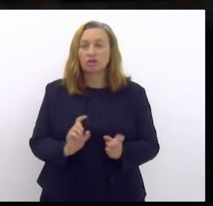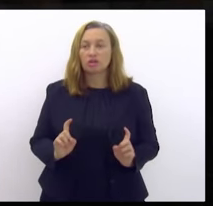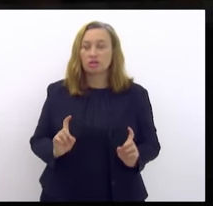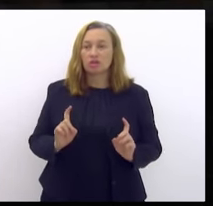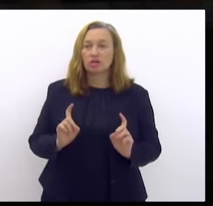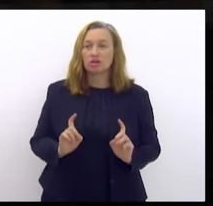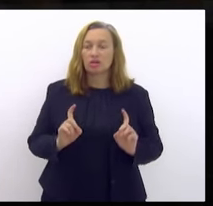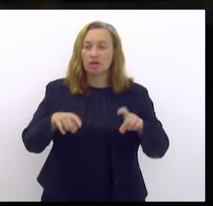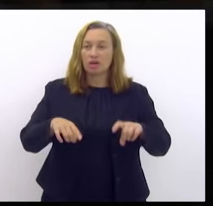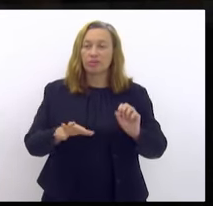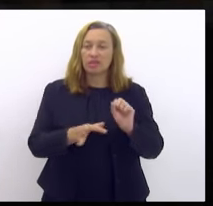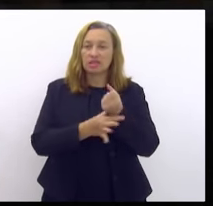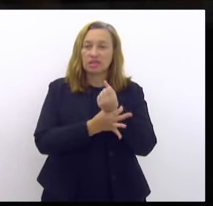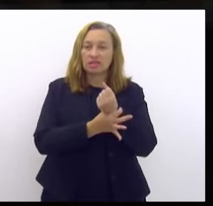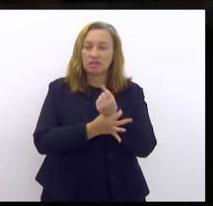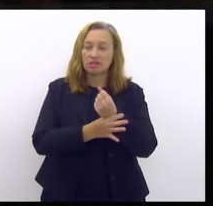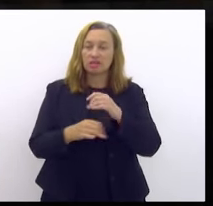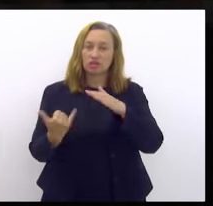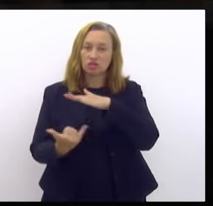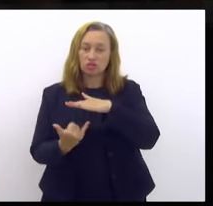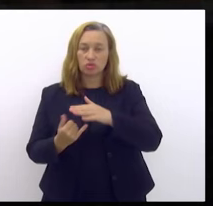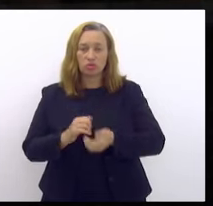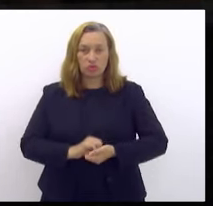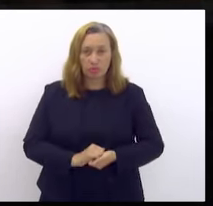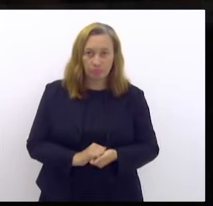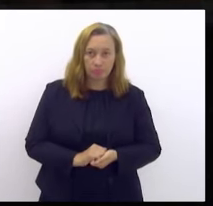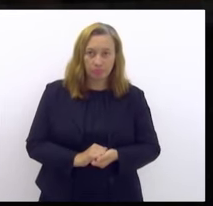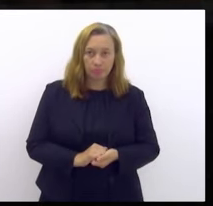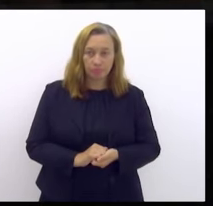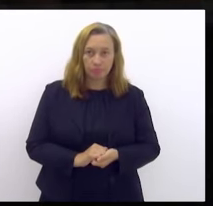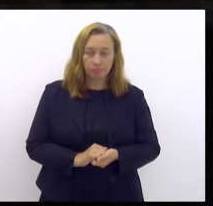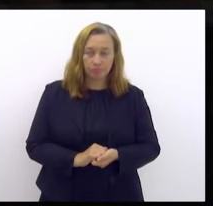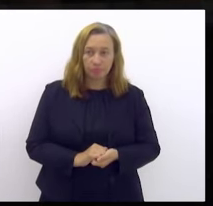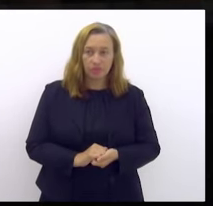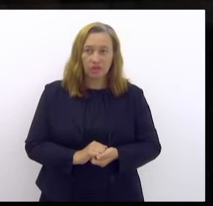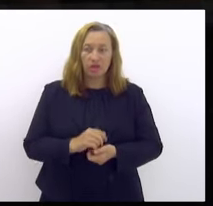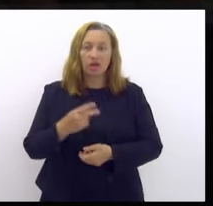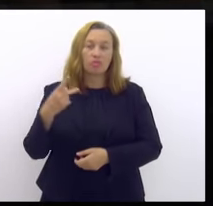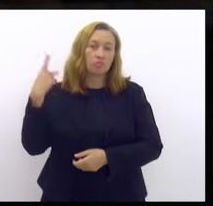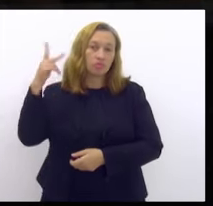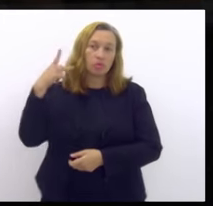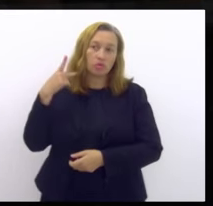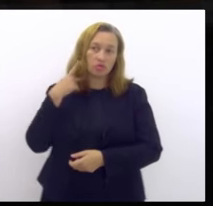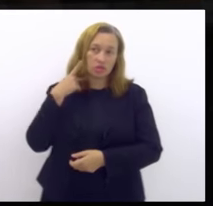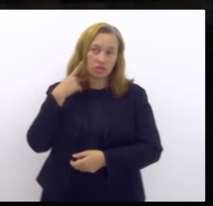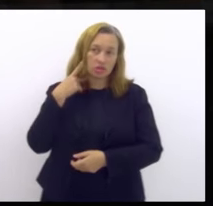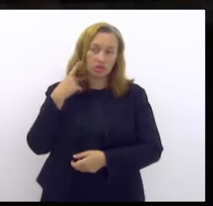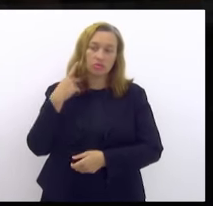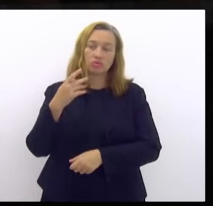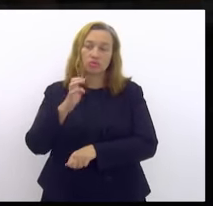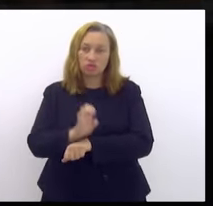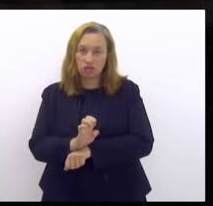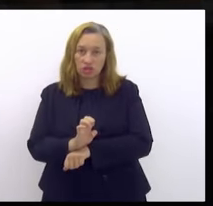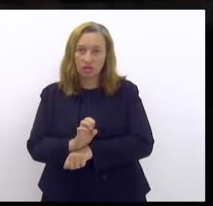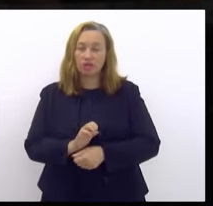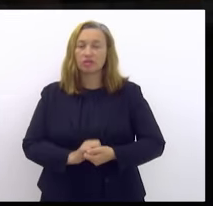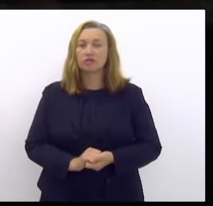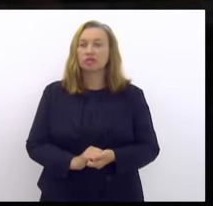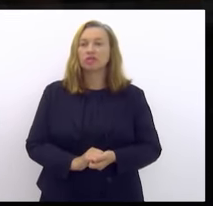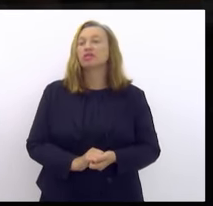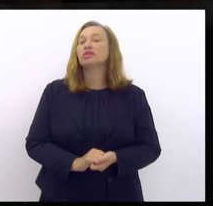de Segurança Institucional e a Procuradoria Geral do Estado, que tem status